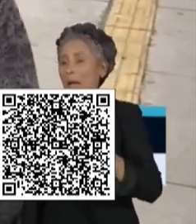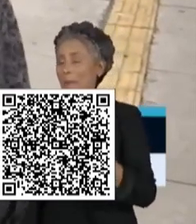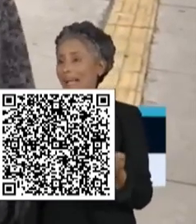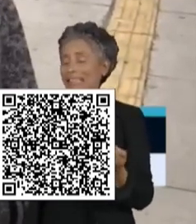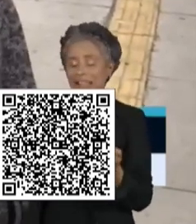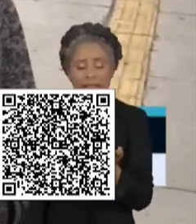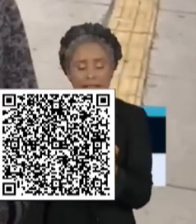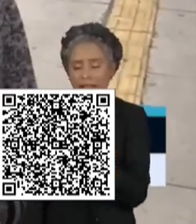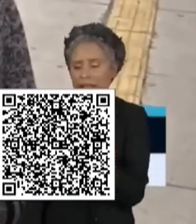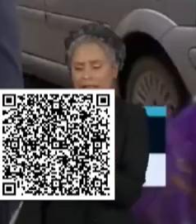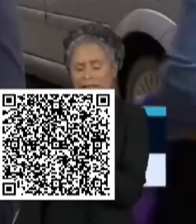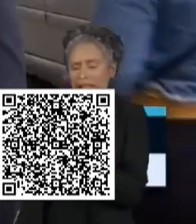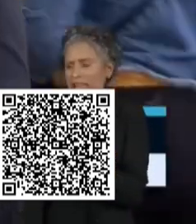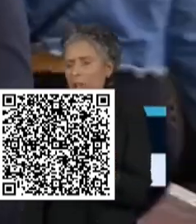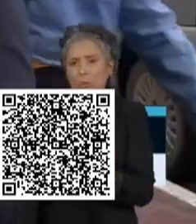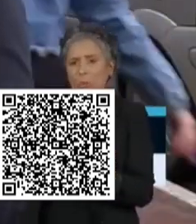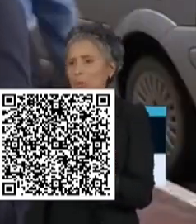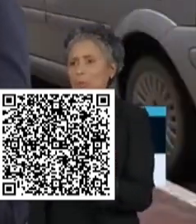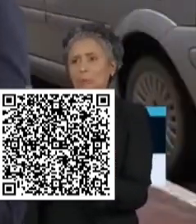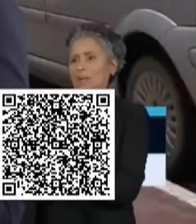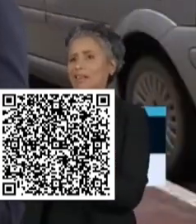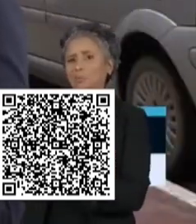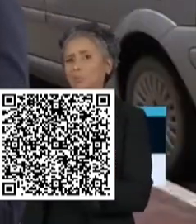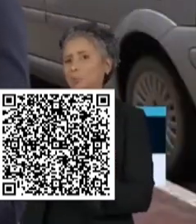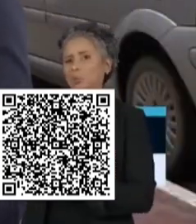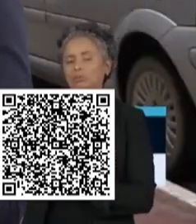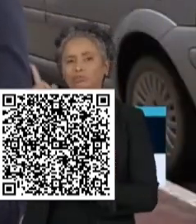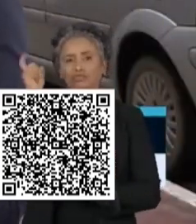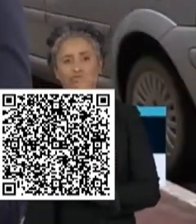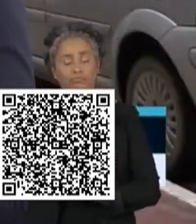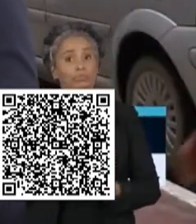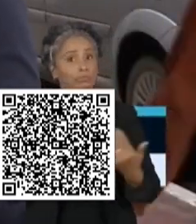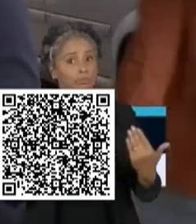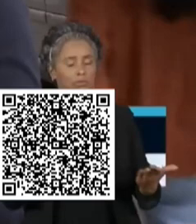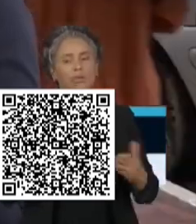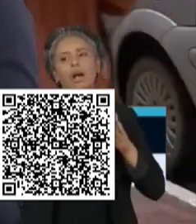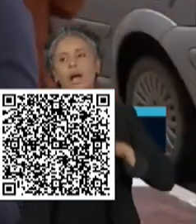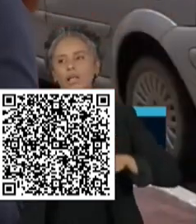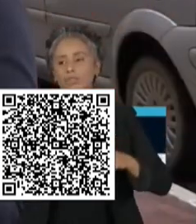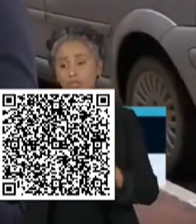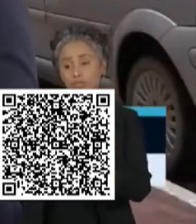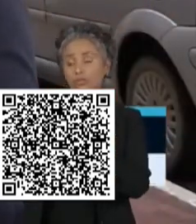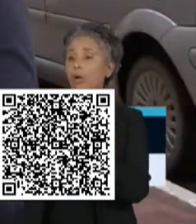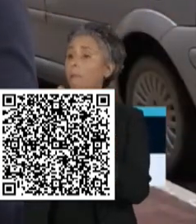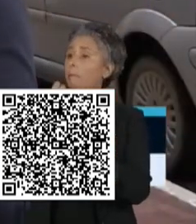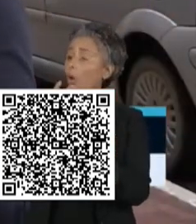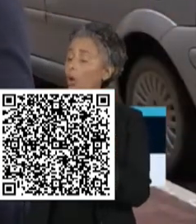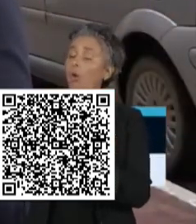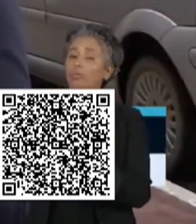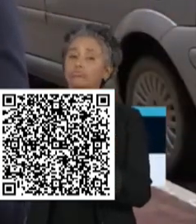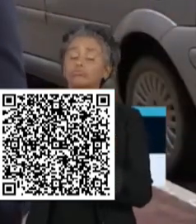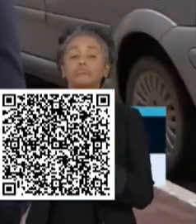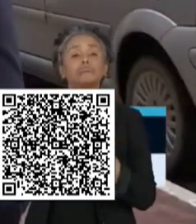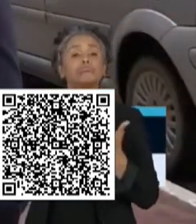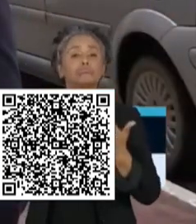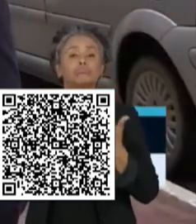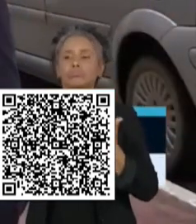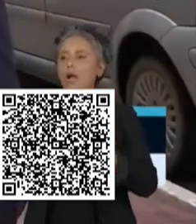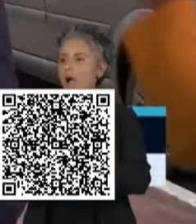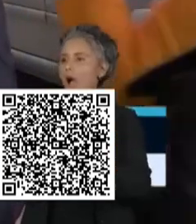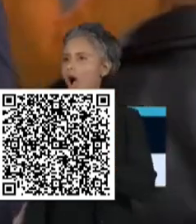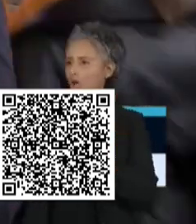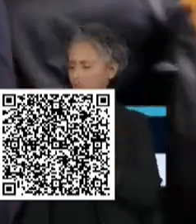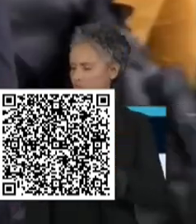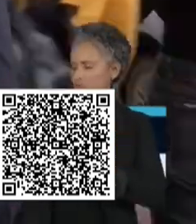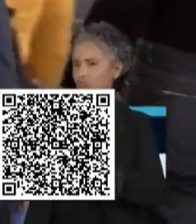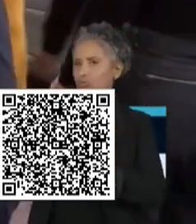gente vai pro buraco, né? Ter dívidas pode ser até saudável quando se assume, por exemplo, um compromisso que trará benefícios de